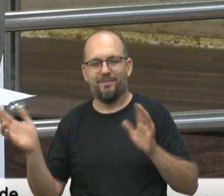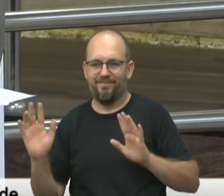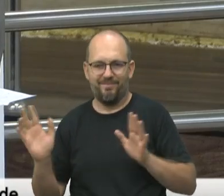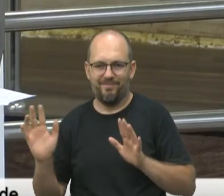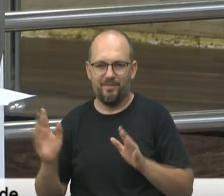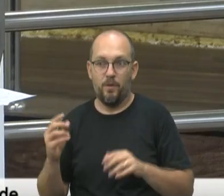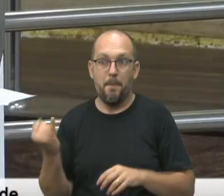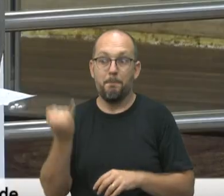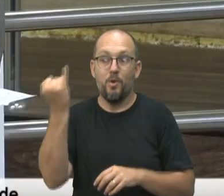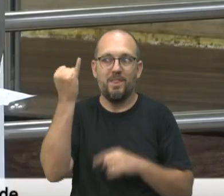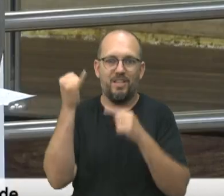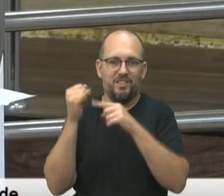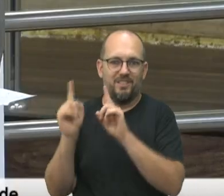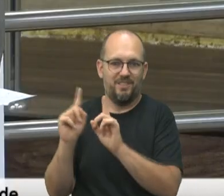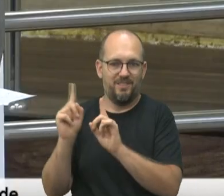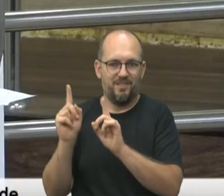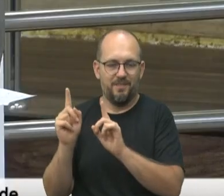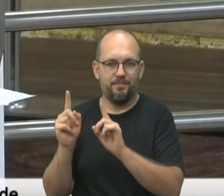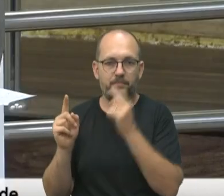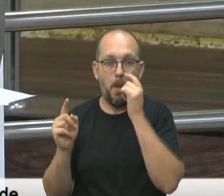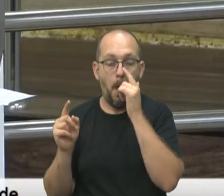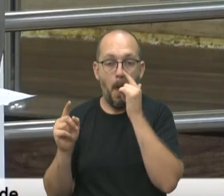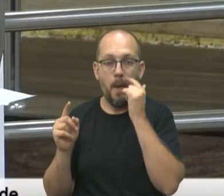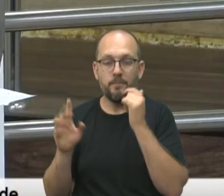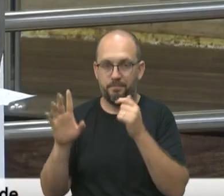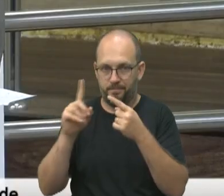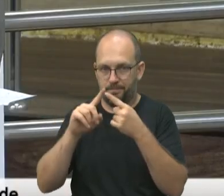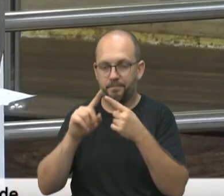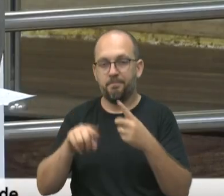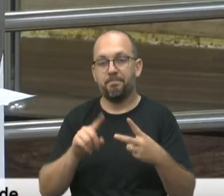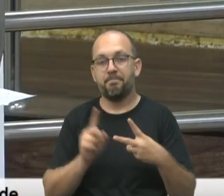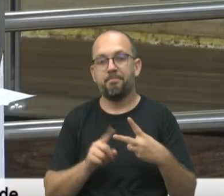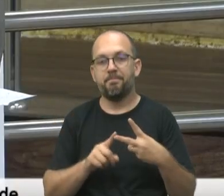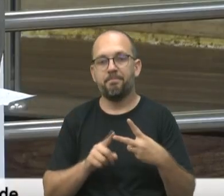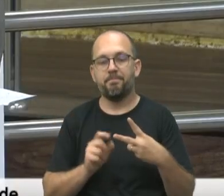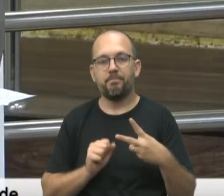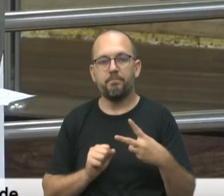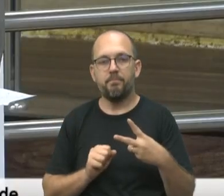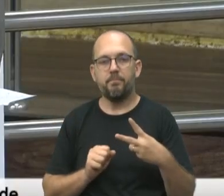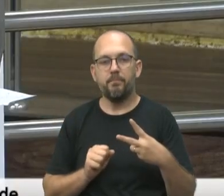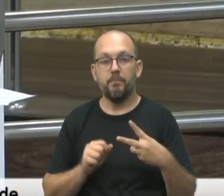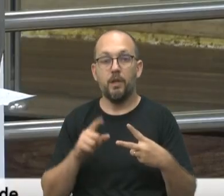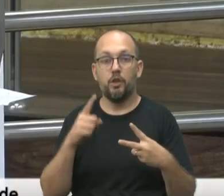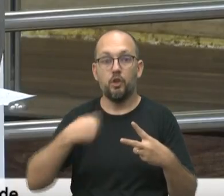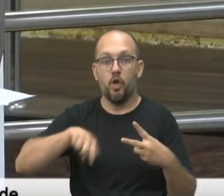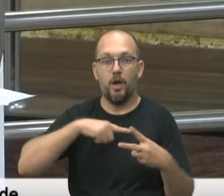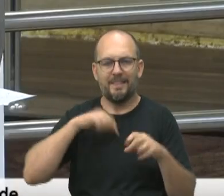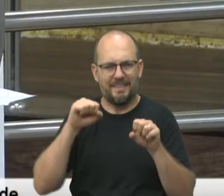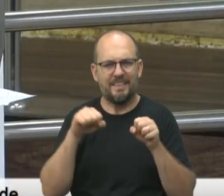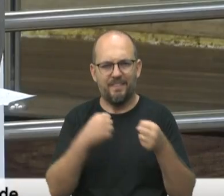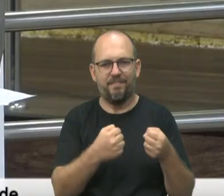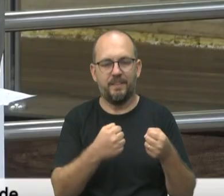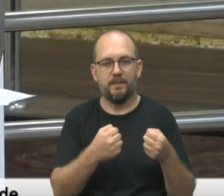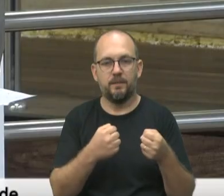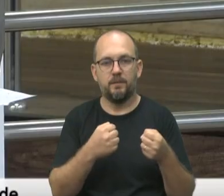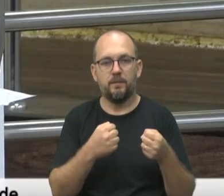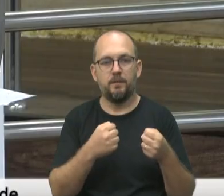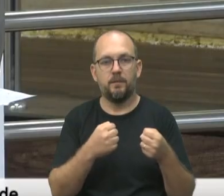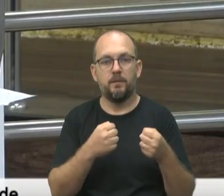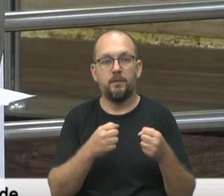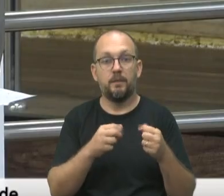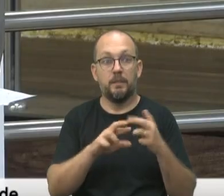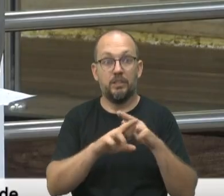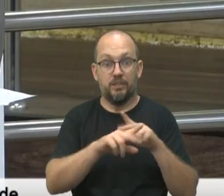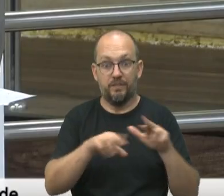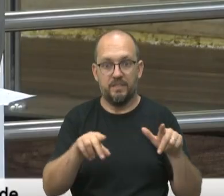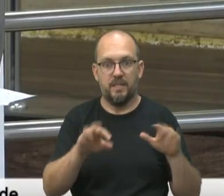mais importante a ser feita. Vamos lá. Em segundo lugar, se nós defendemos a diversidade para fora,